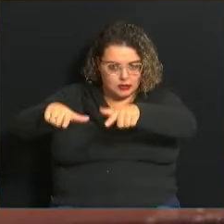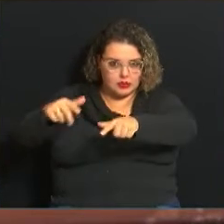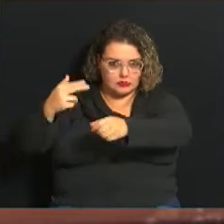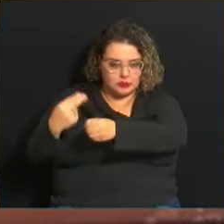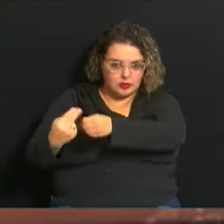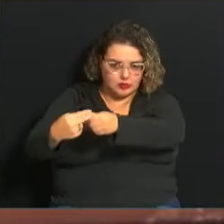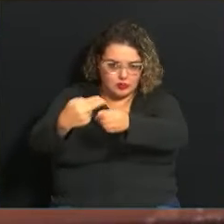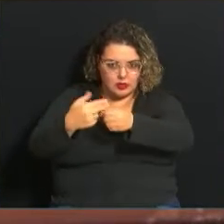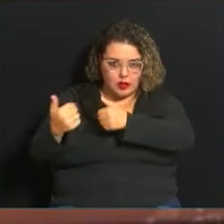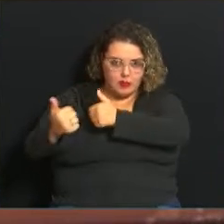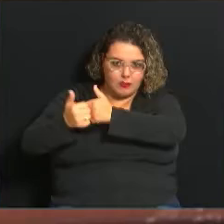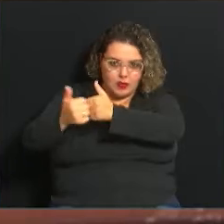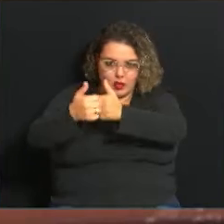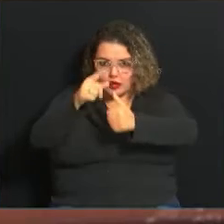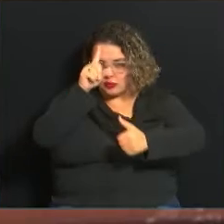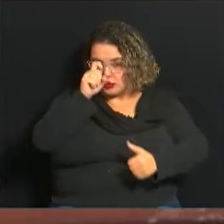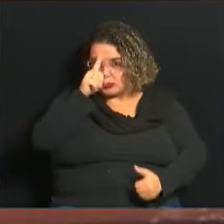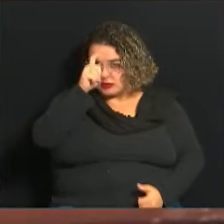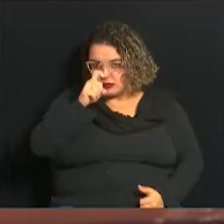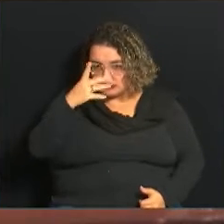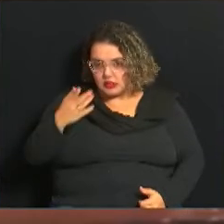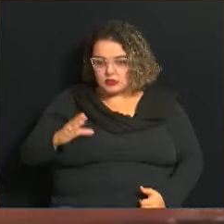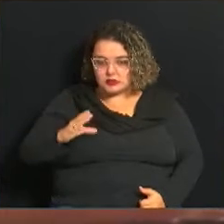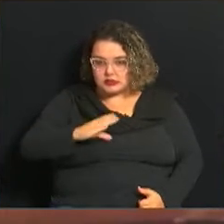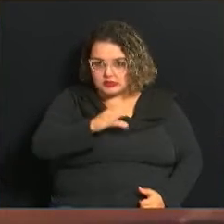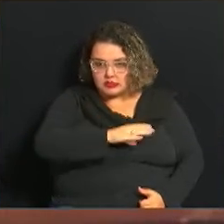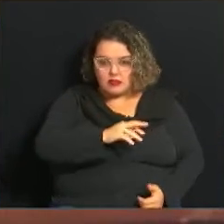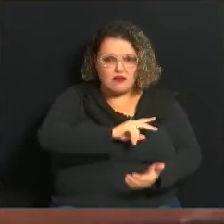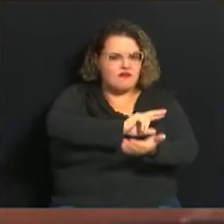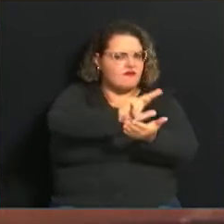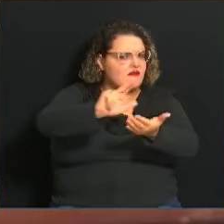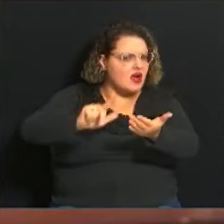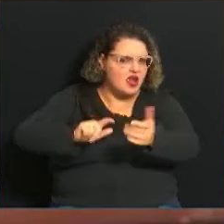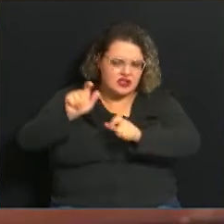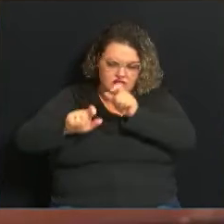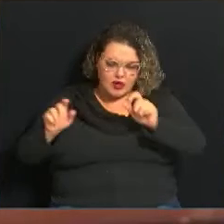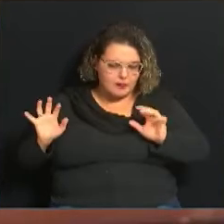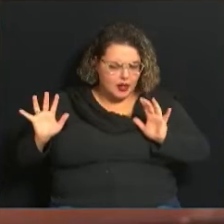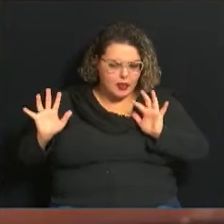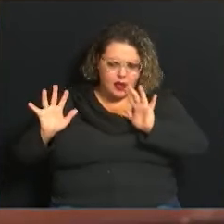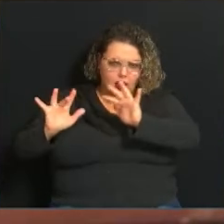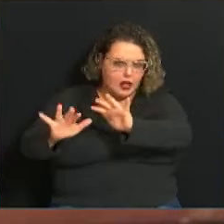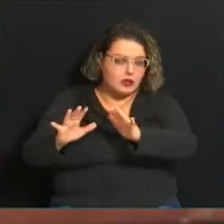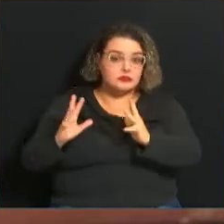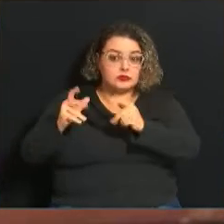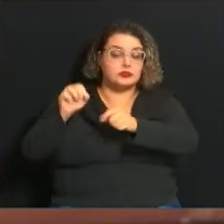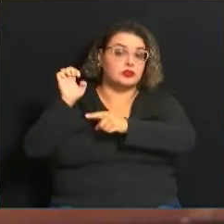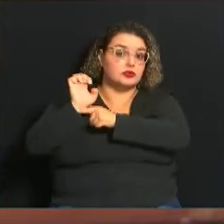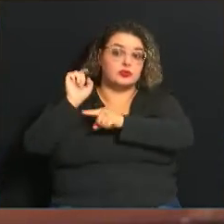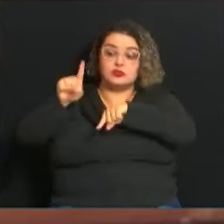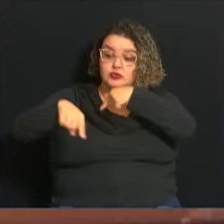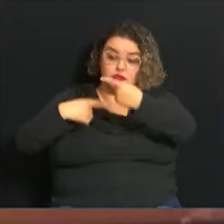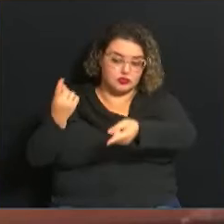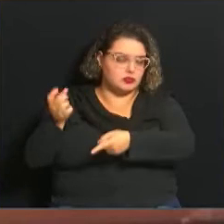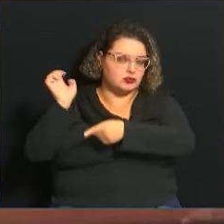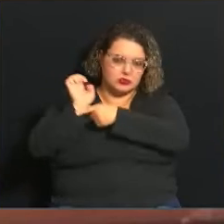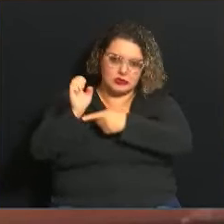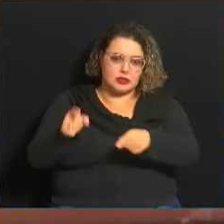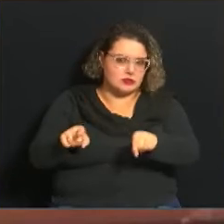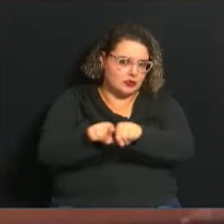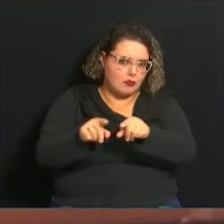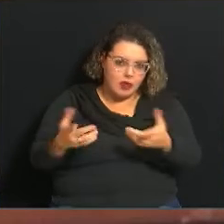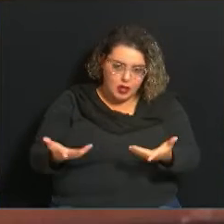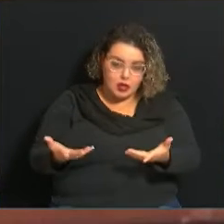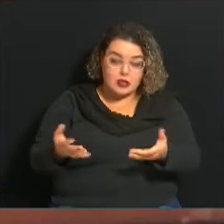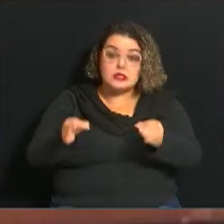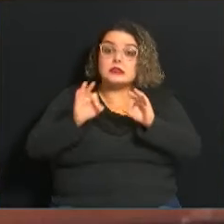próximo ao Hospital das Clínicas, que recebe milhares de pessoas de todo o estado, até de outros estados, e são